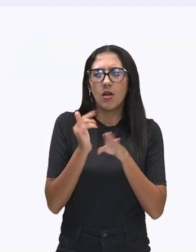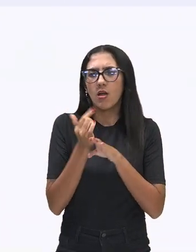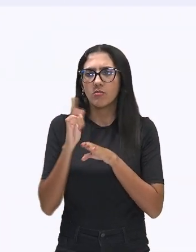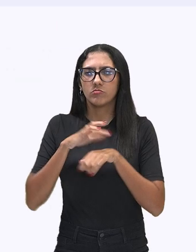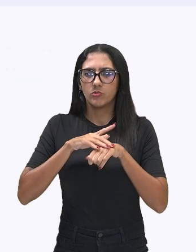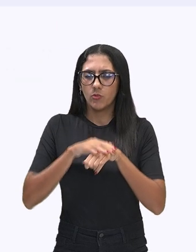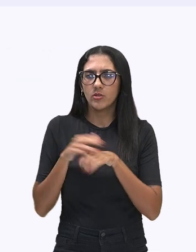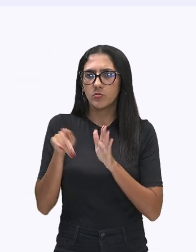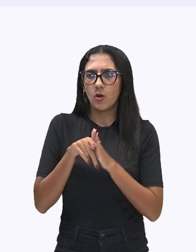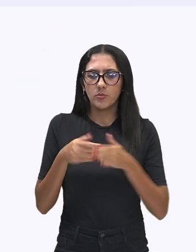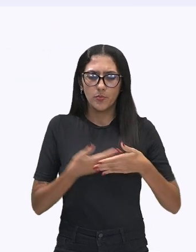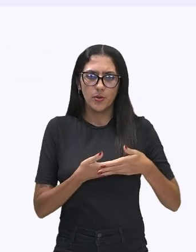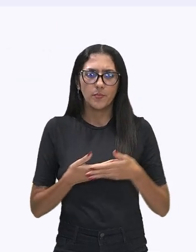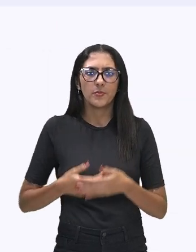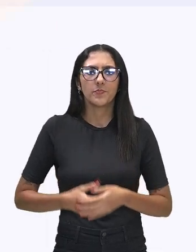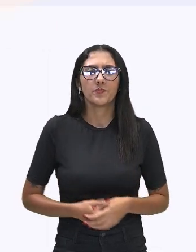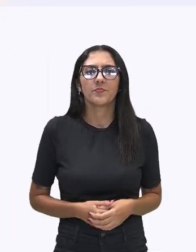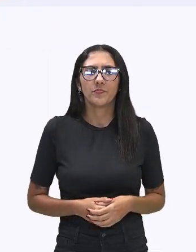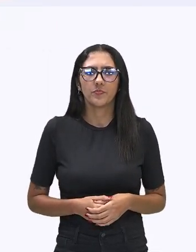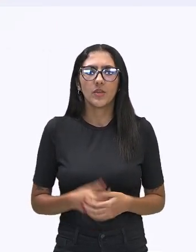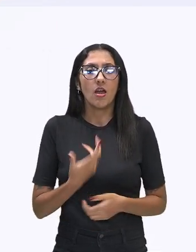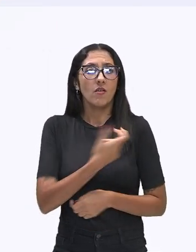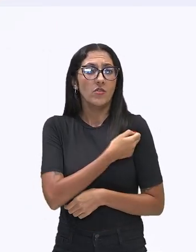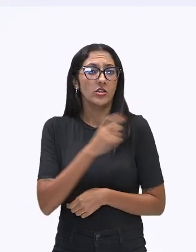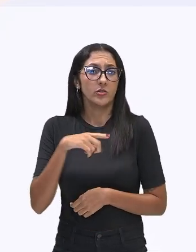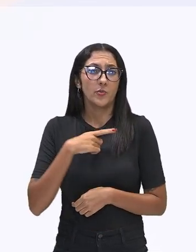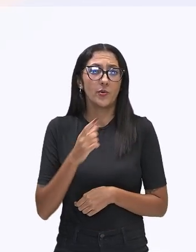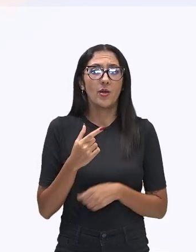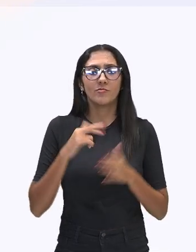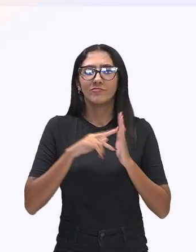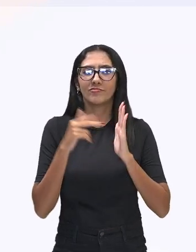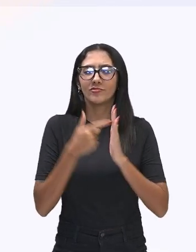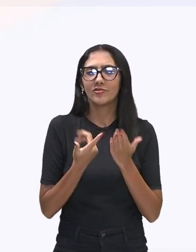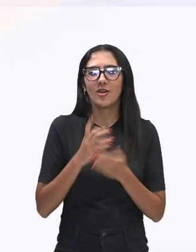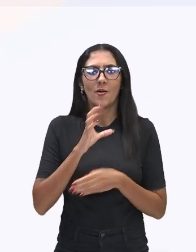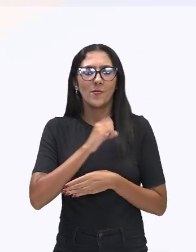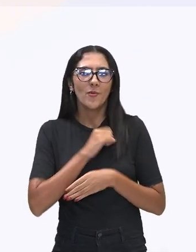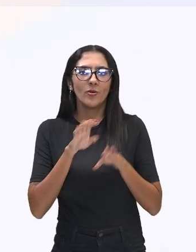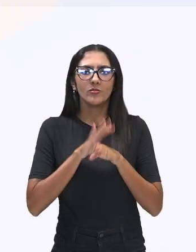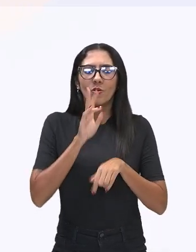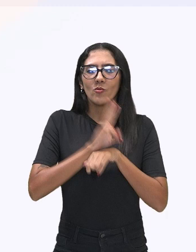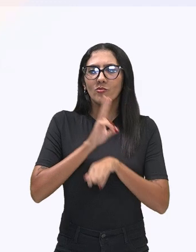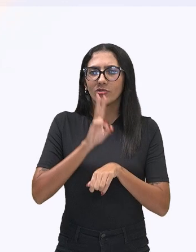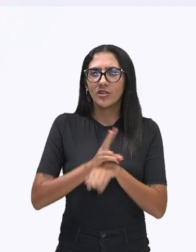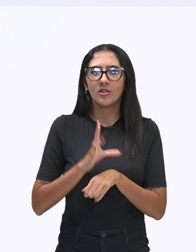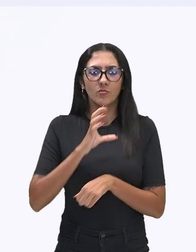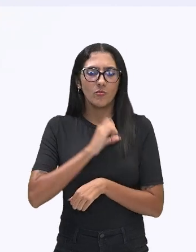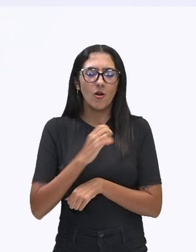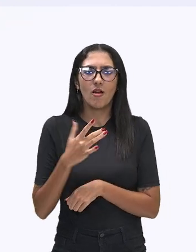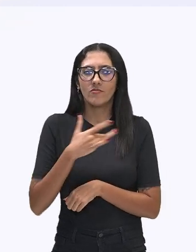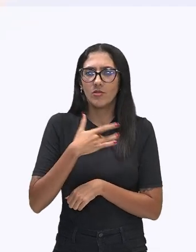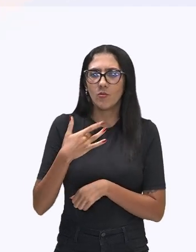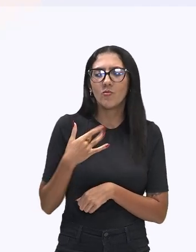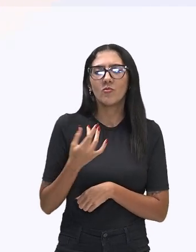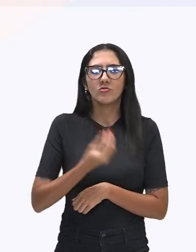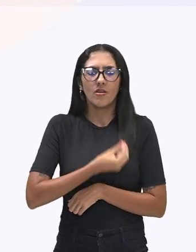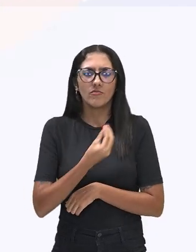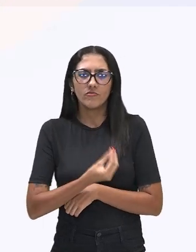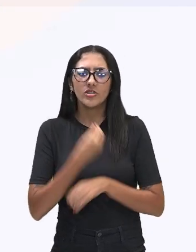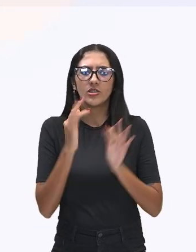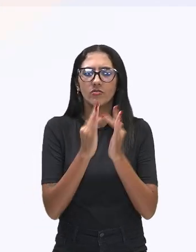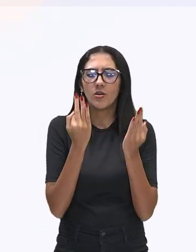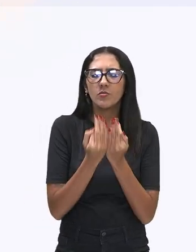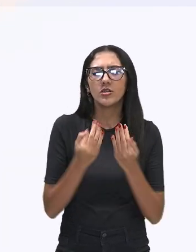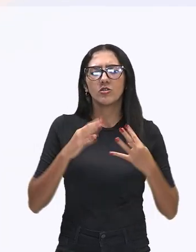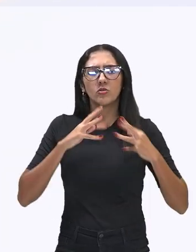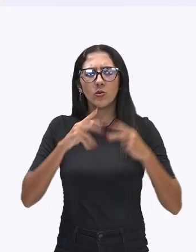congênita. A vacinação é um ato de amor, amor pela própria vida, pelos familiares e por todos